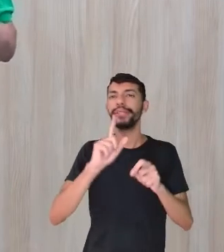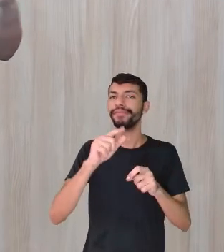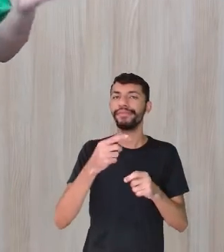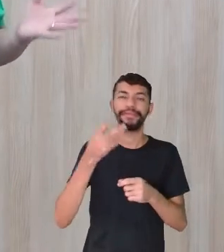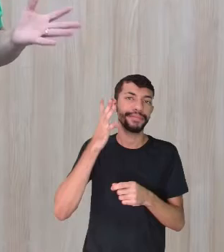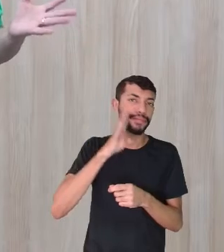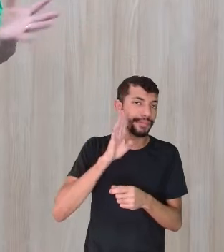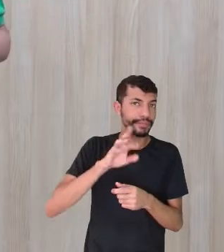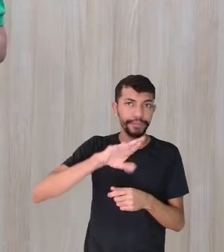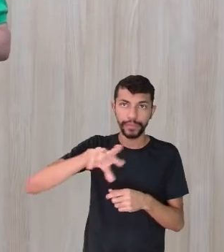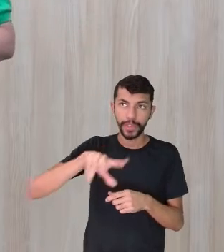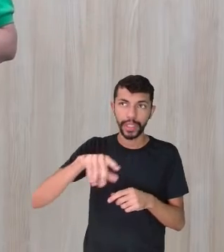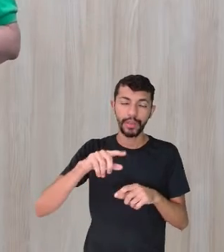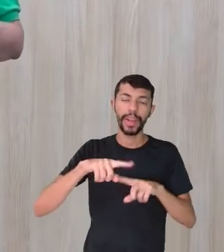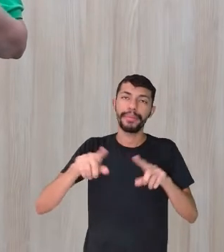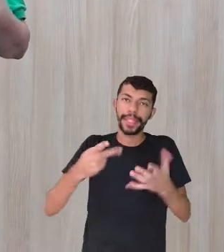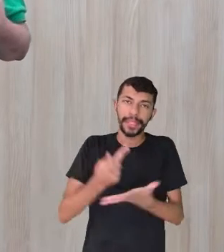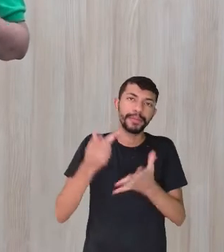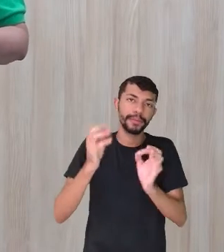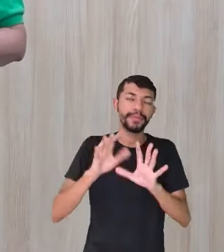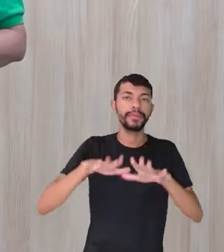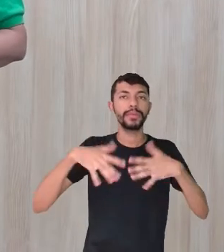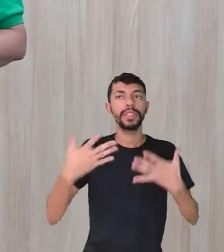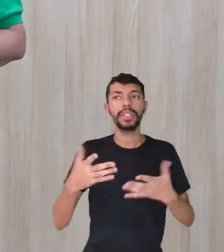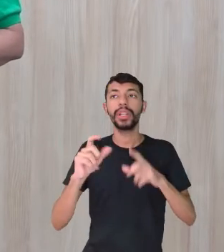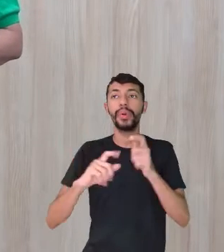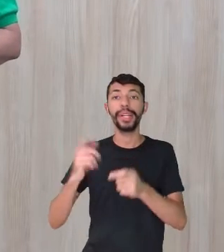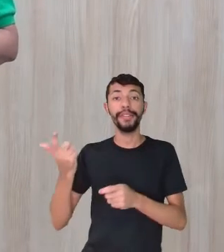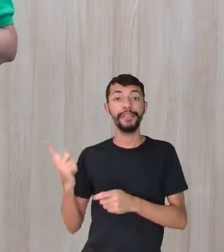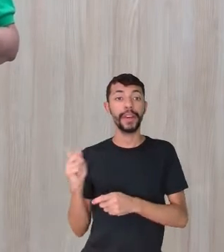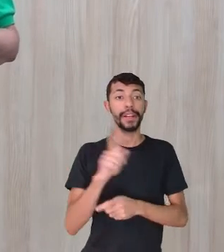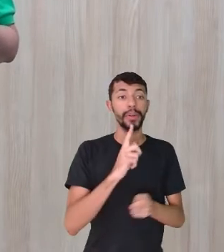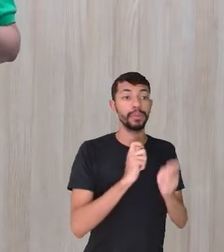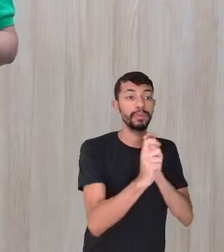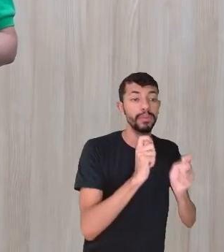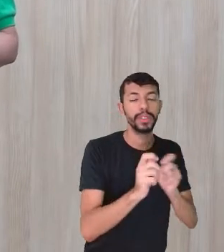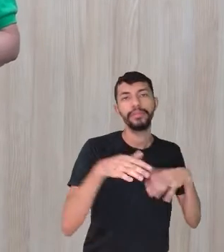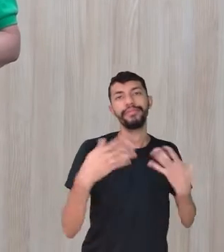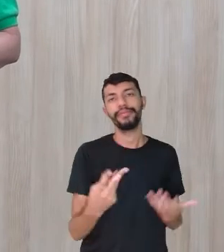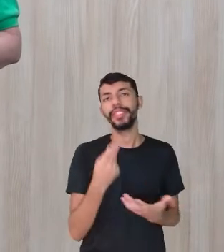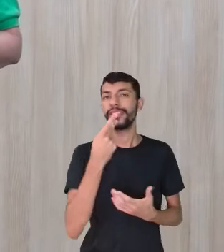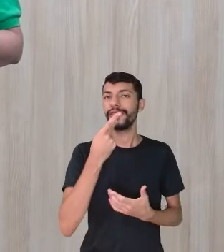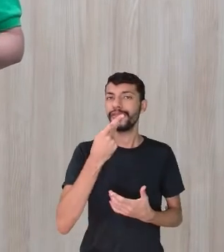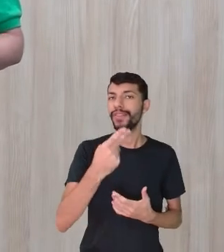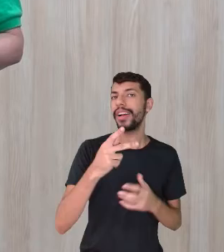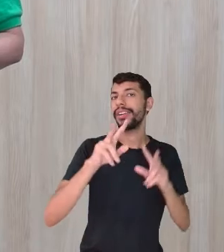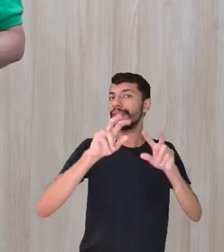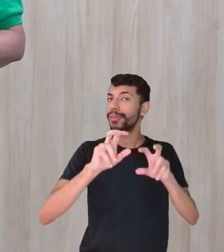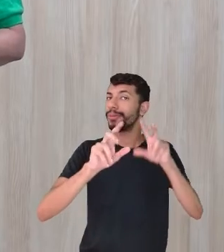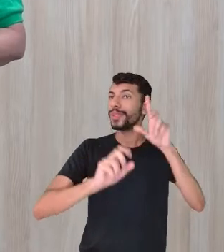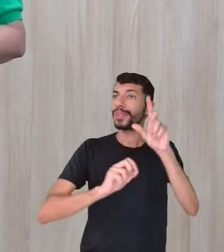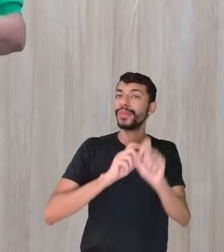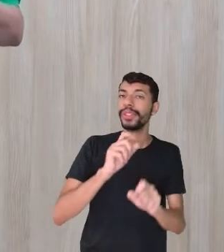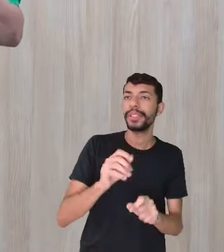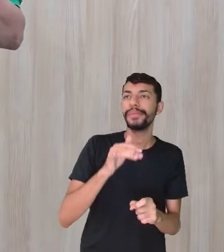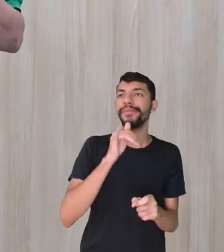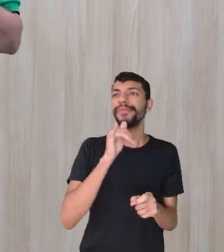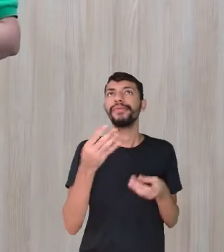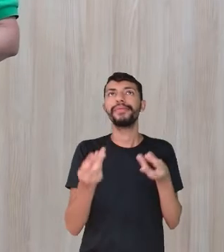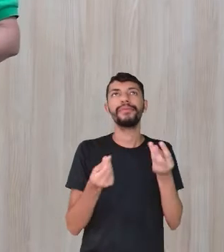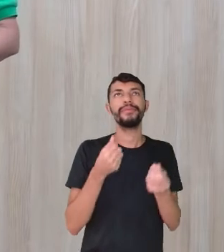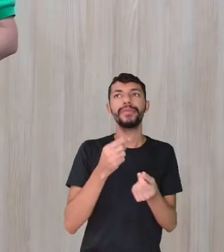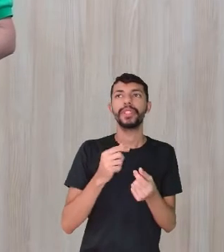mas acontece. E aí chega ali, não é, a reportagem, então ela vai falar com